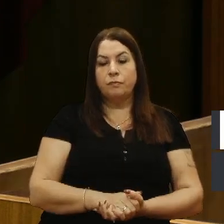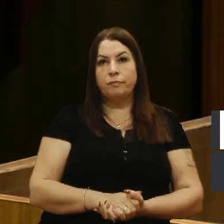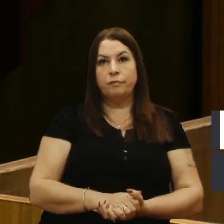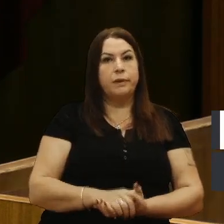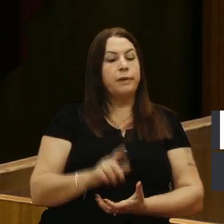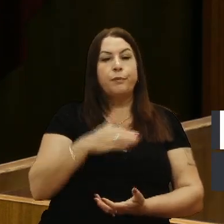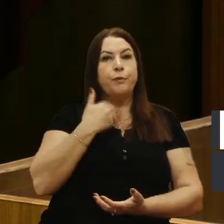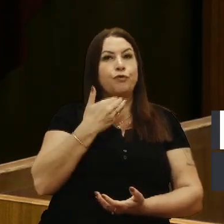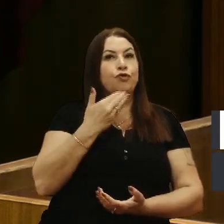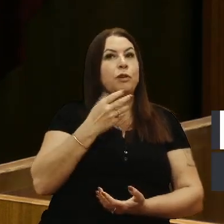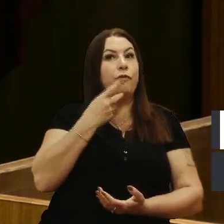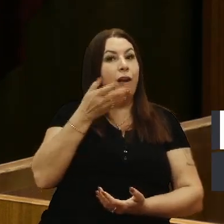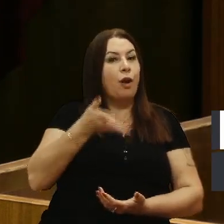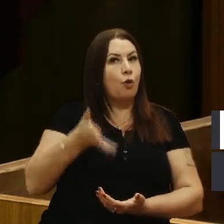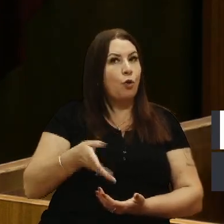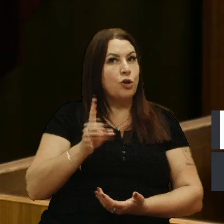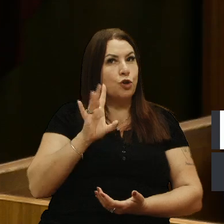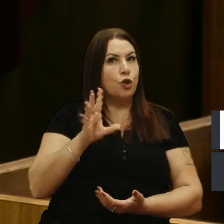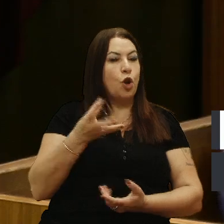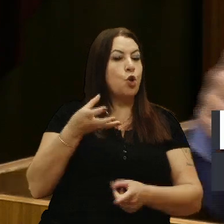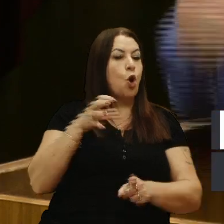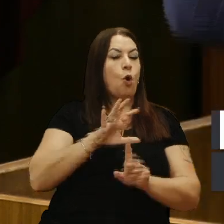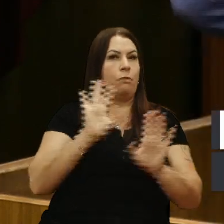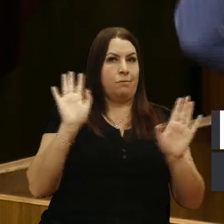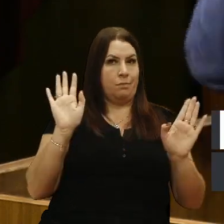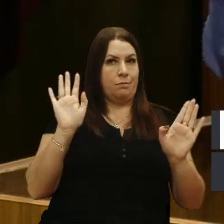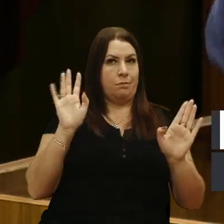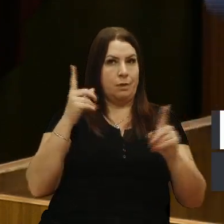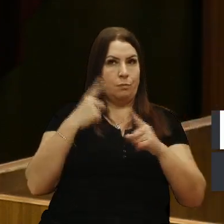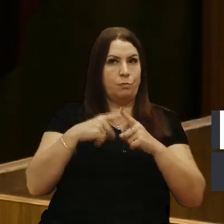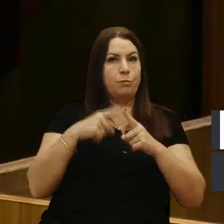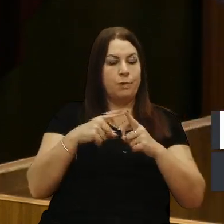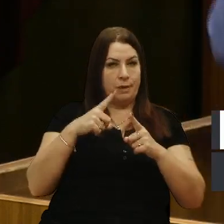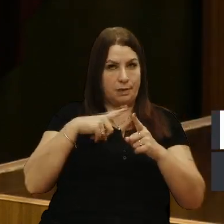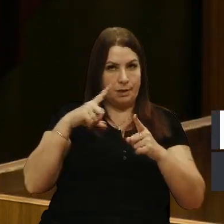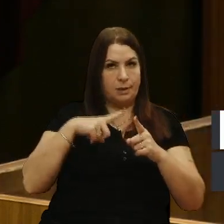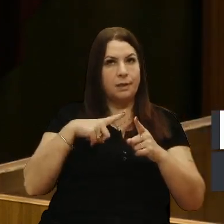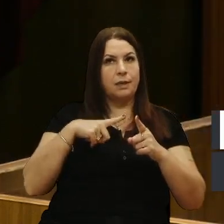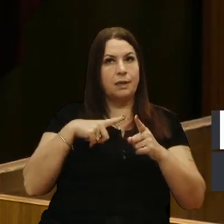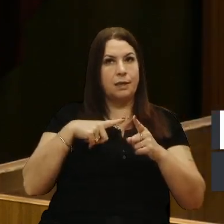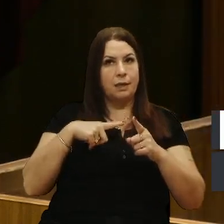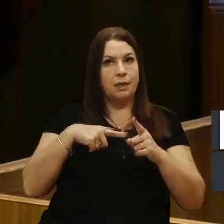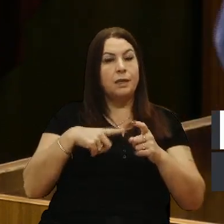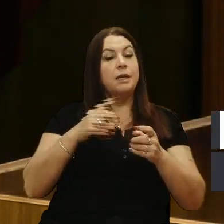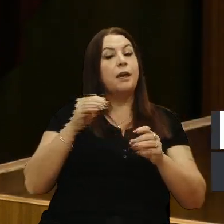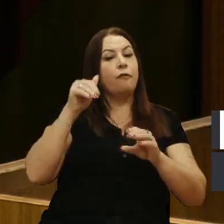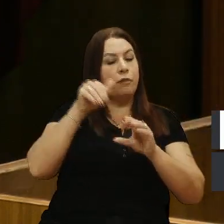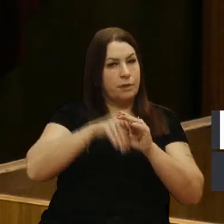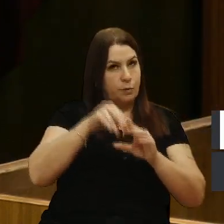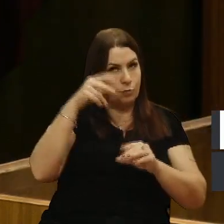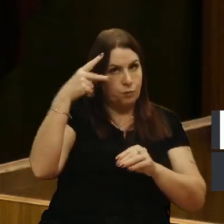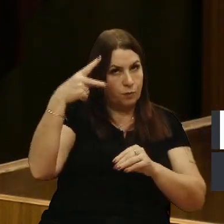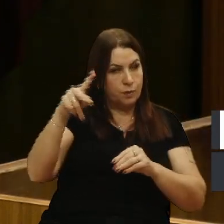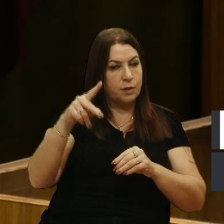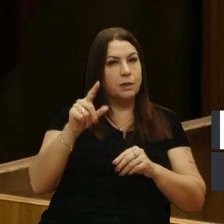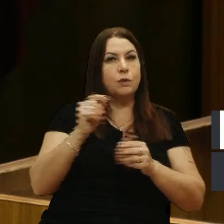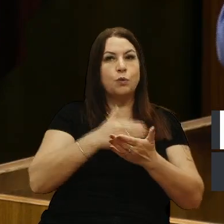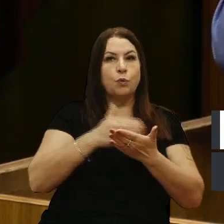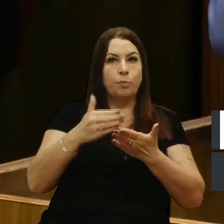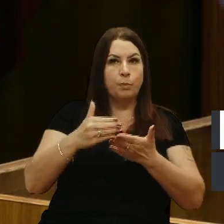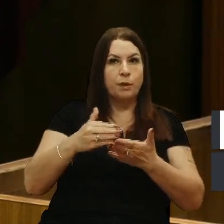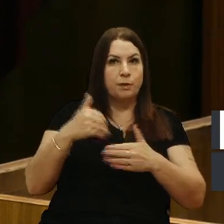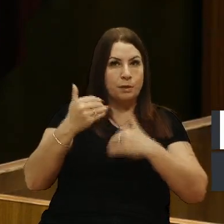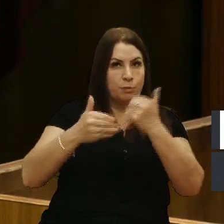não basta dizer agora só que são contra, porque tem a digital de vocês no início